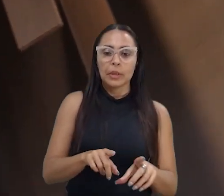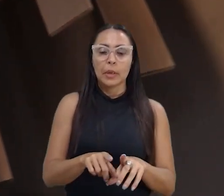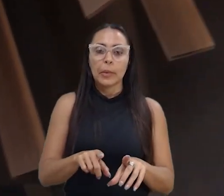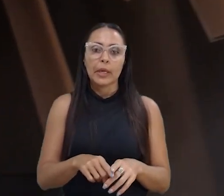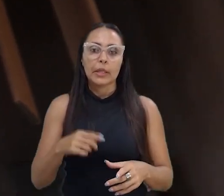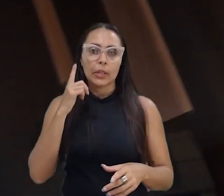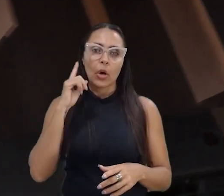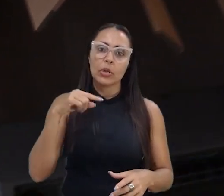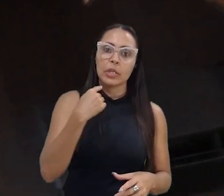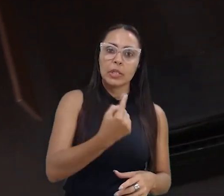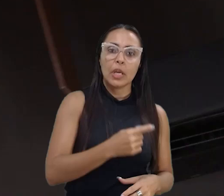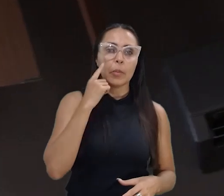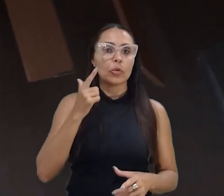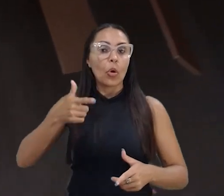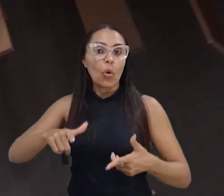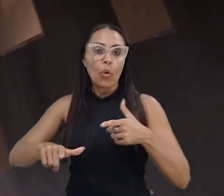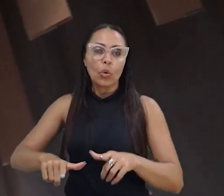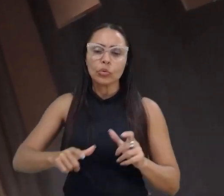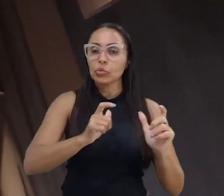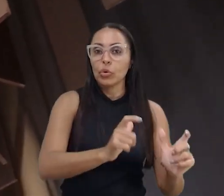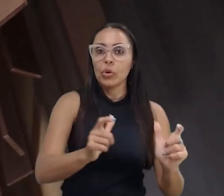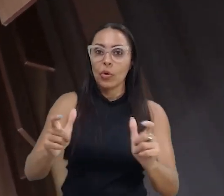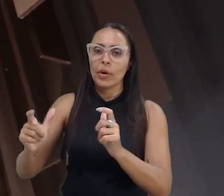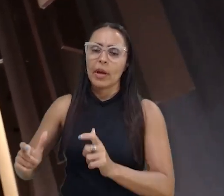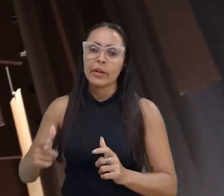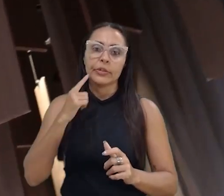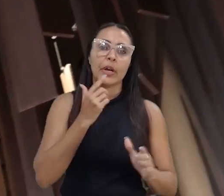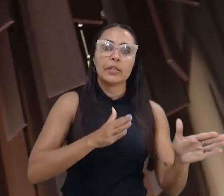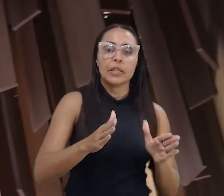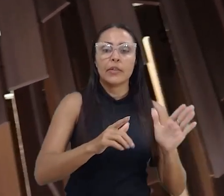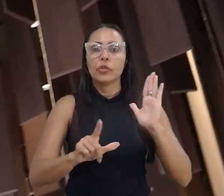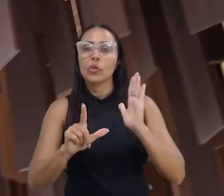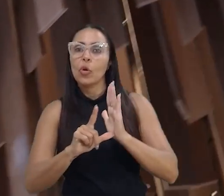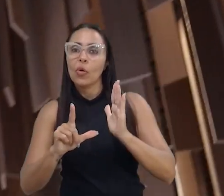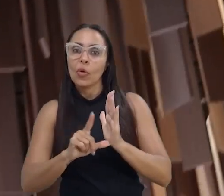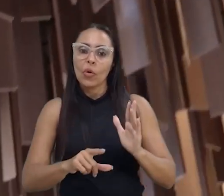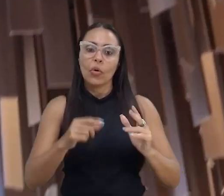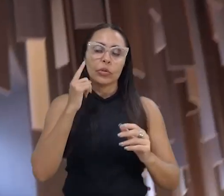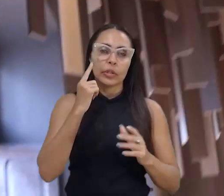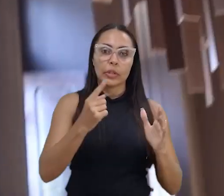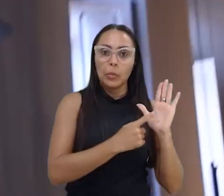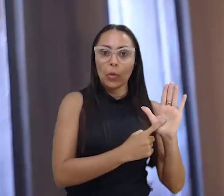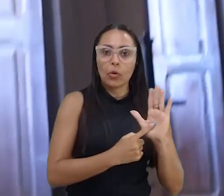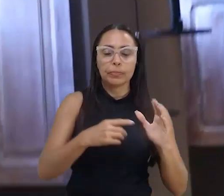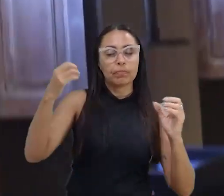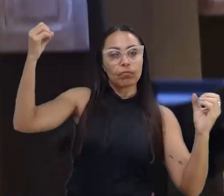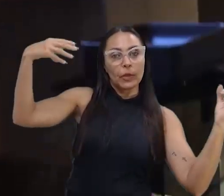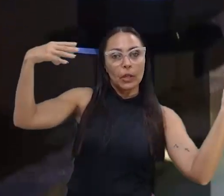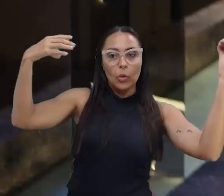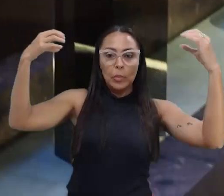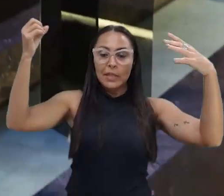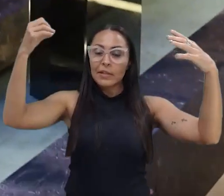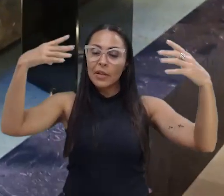Casa, temos outras mostras mais acessíveis em lojas e planejados, temos mostras de iluminação, temos